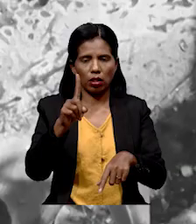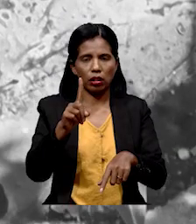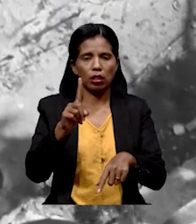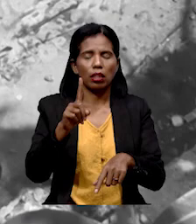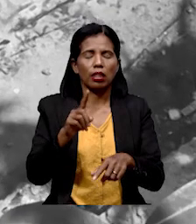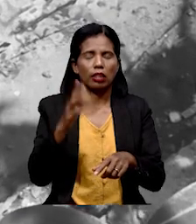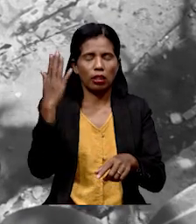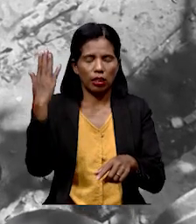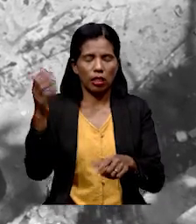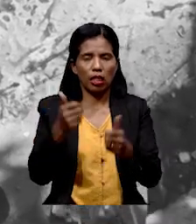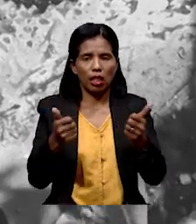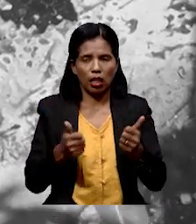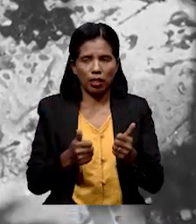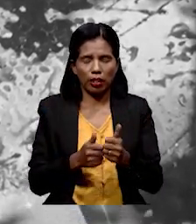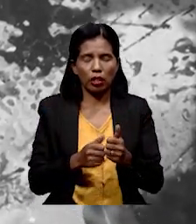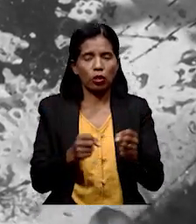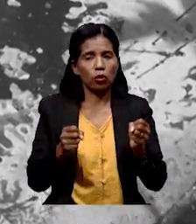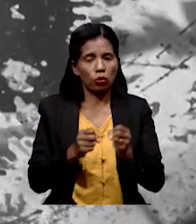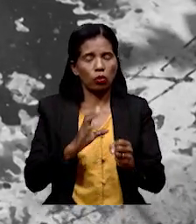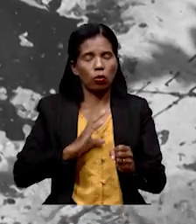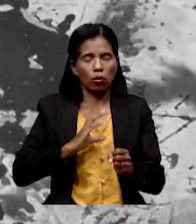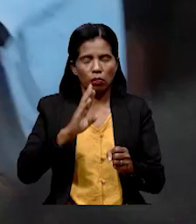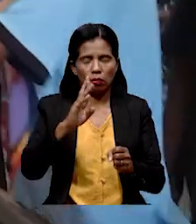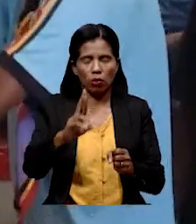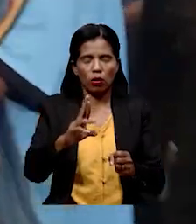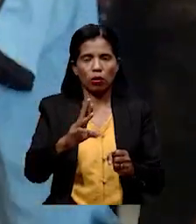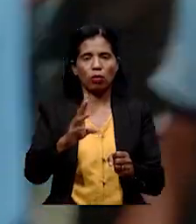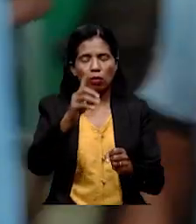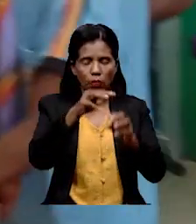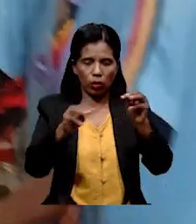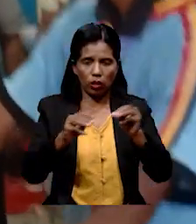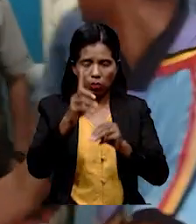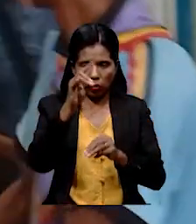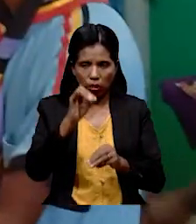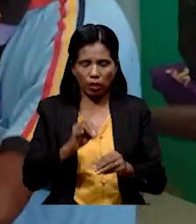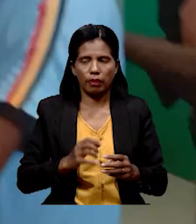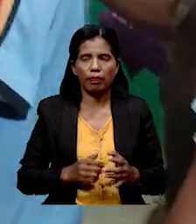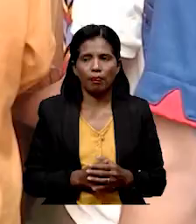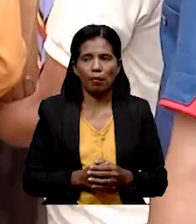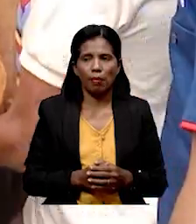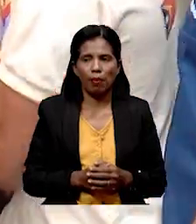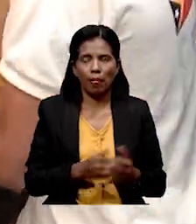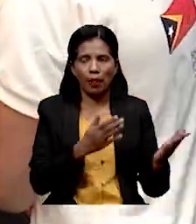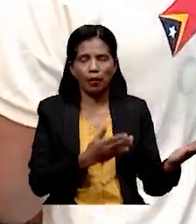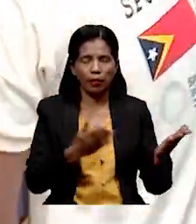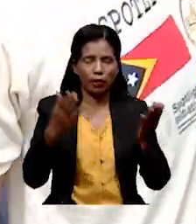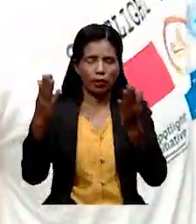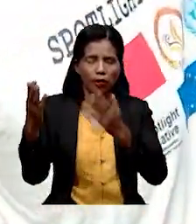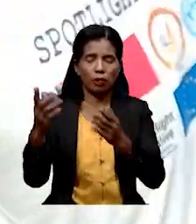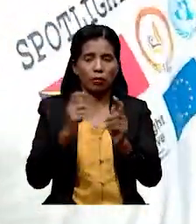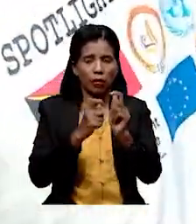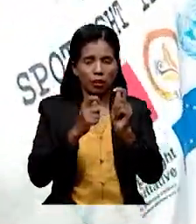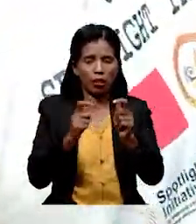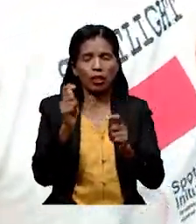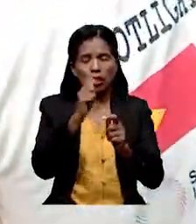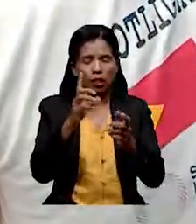e aldeia São José, suco Kumoro, posto administrativo Dom Aleixo, município de Lim. Mateísen submete ona ba autópsia e a terça